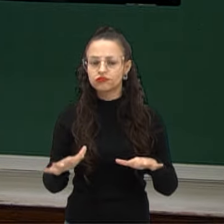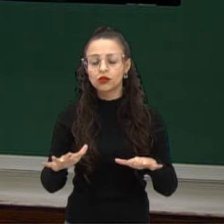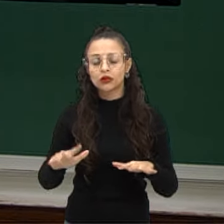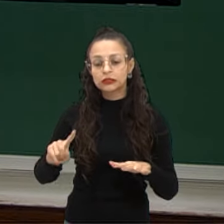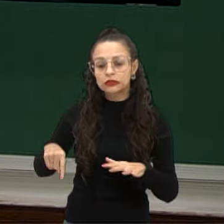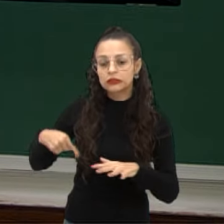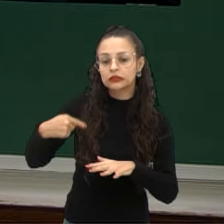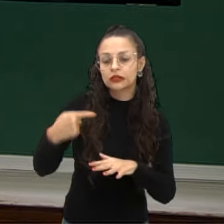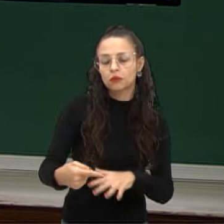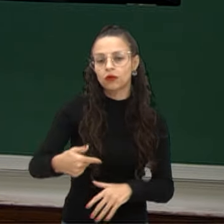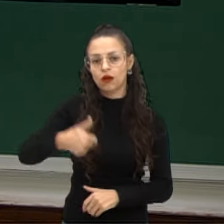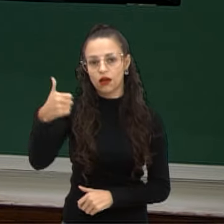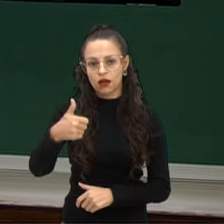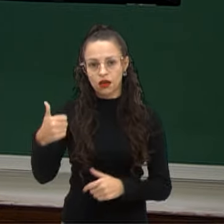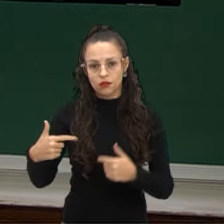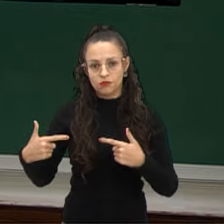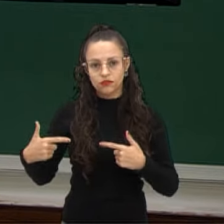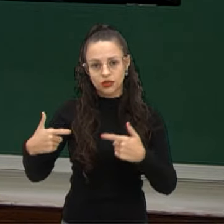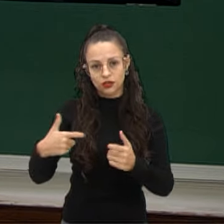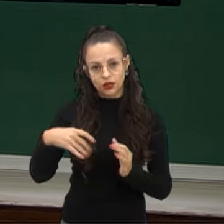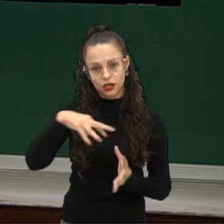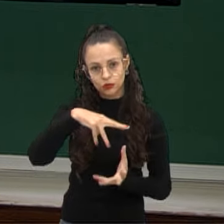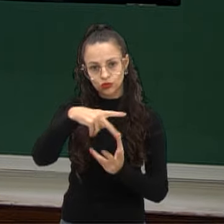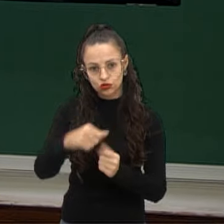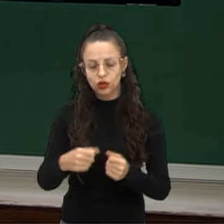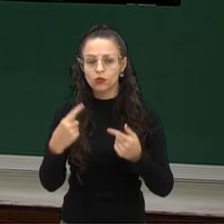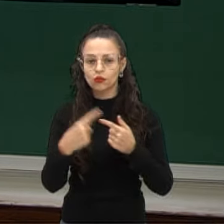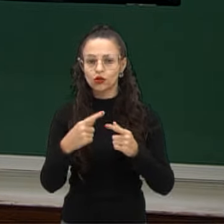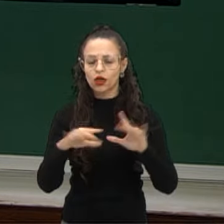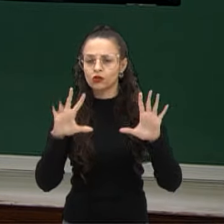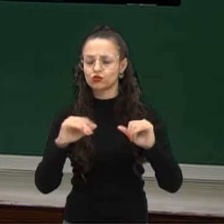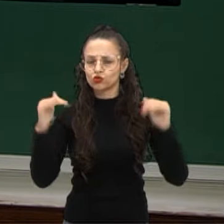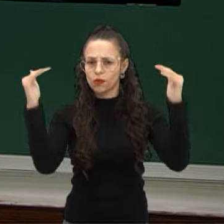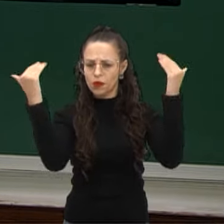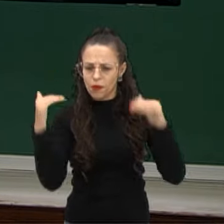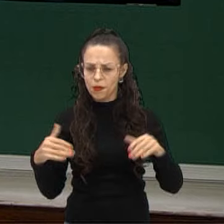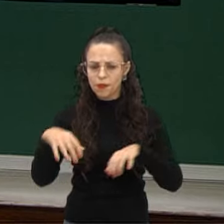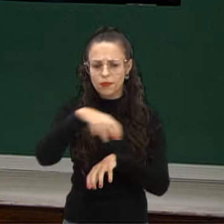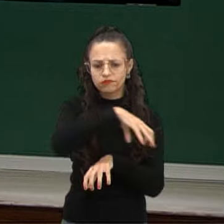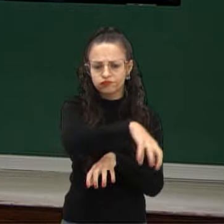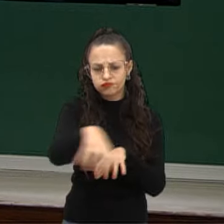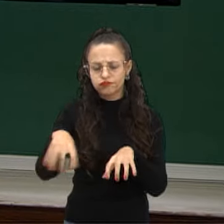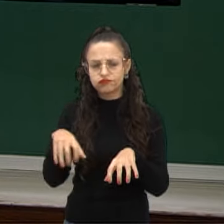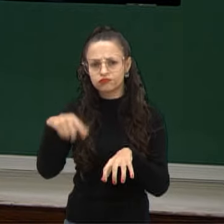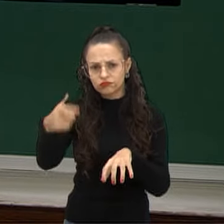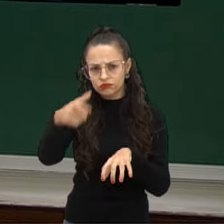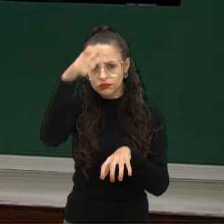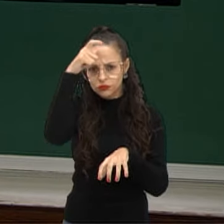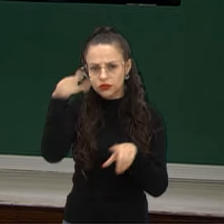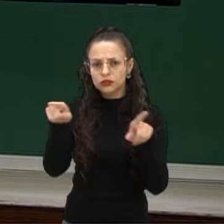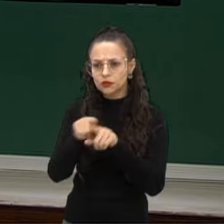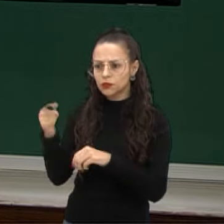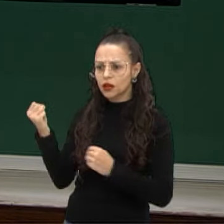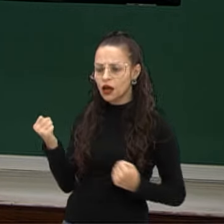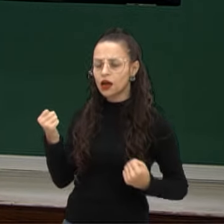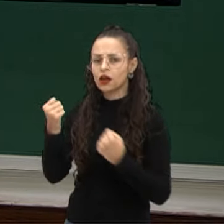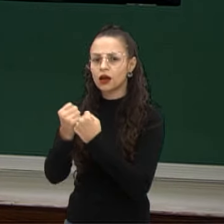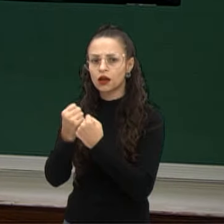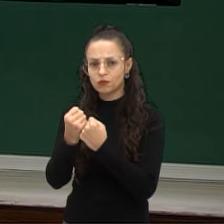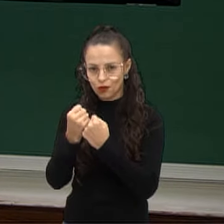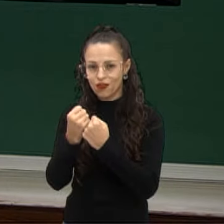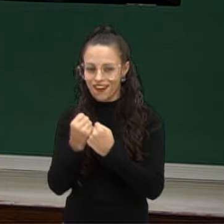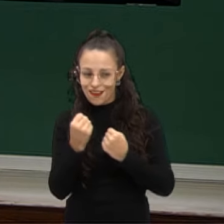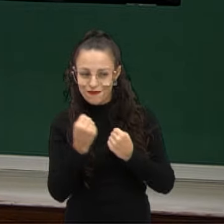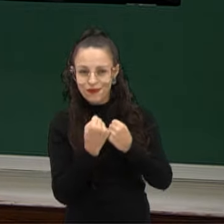Guerra Mundial, né? Onde toda essa coordenação otomana, ela acaba apoiando até os alemães na Primeira Guerra Mundial,